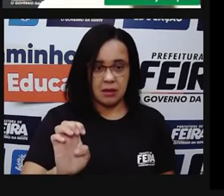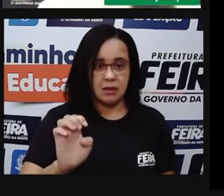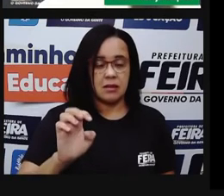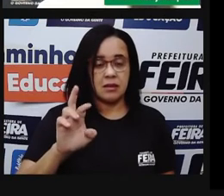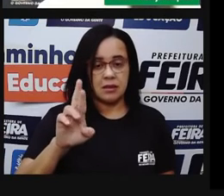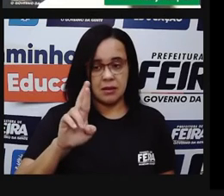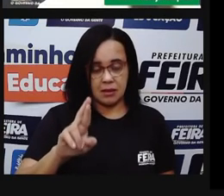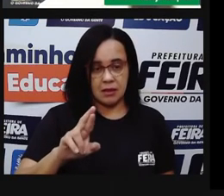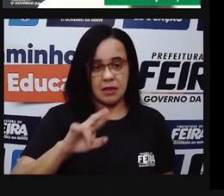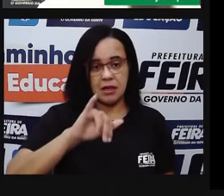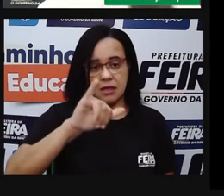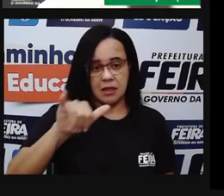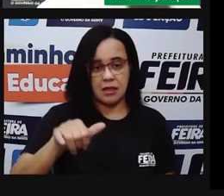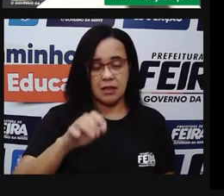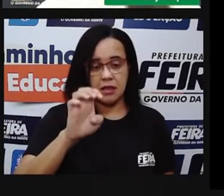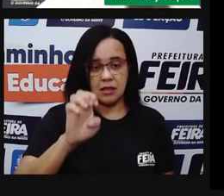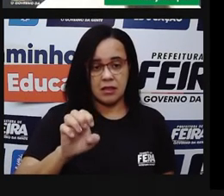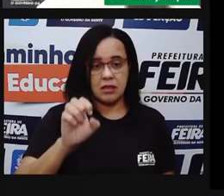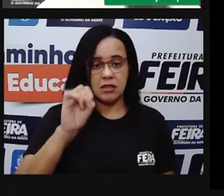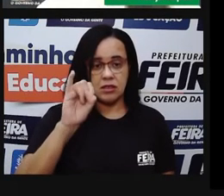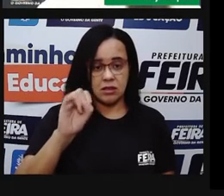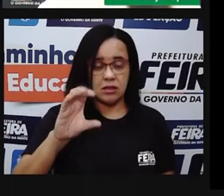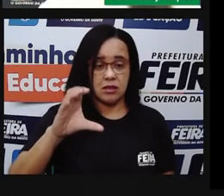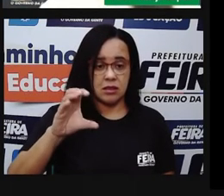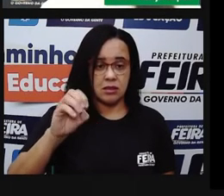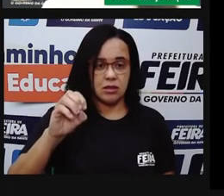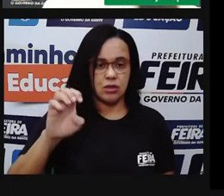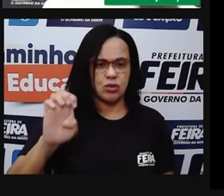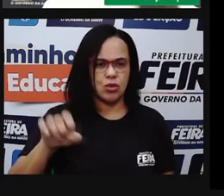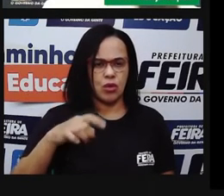hein? O H tá tendo essa função.